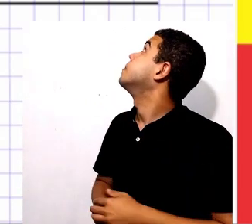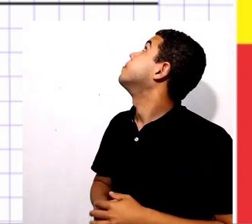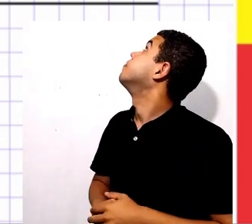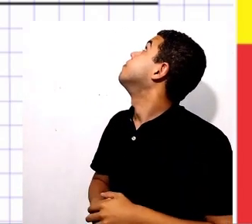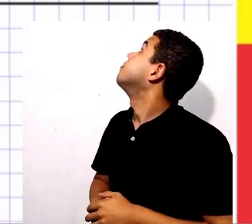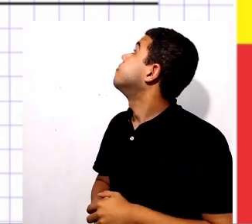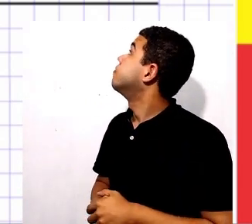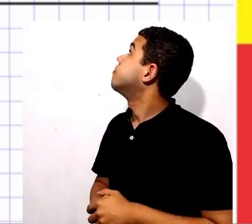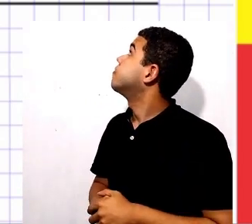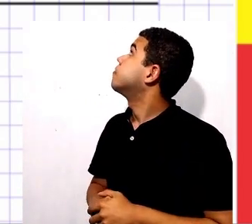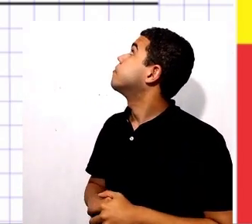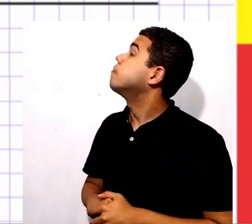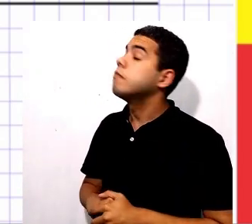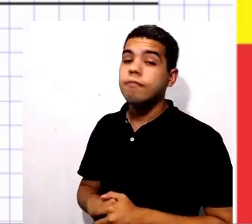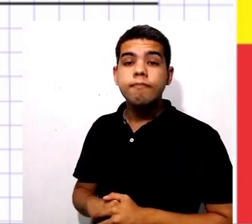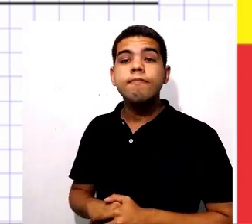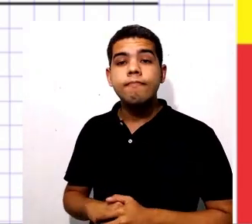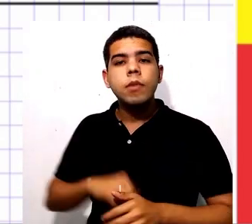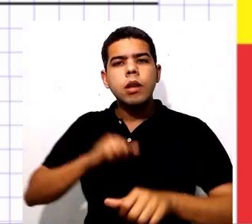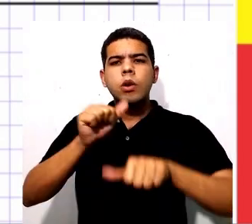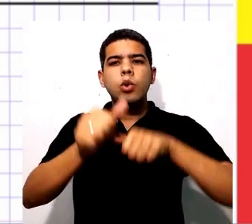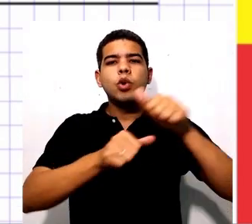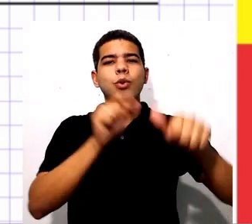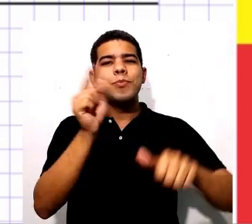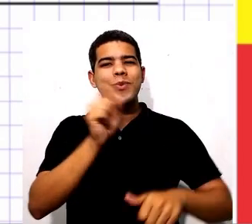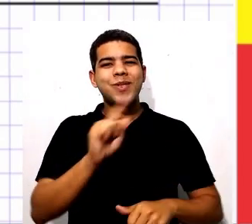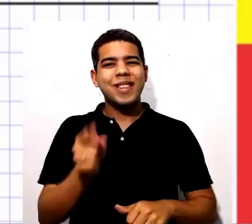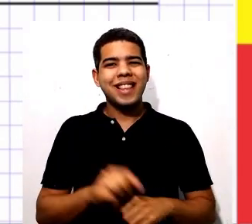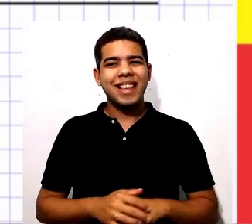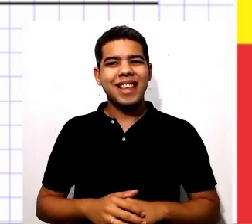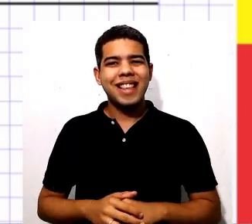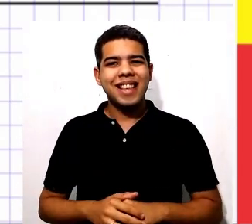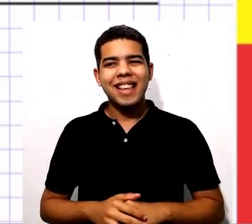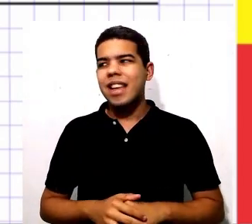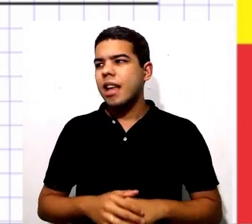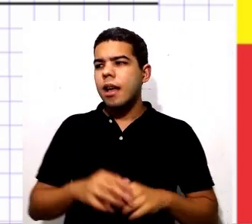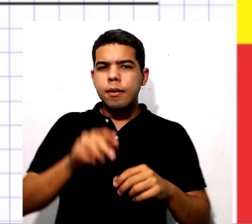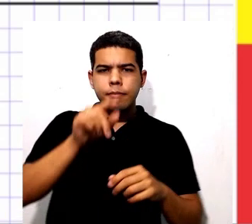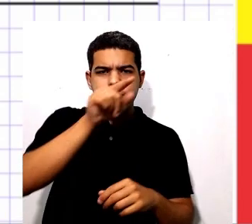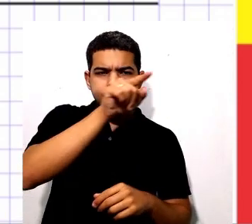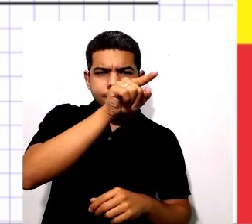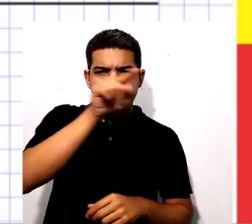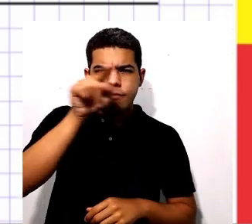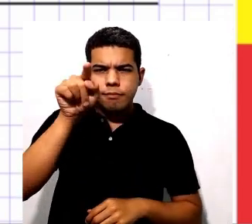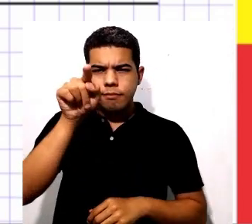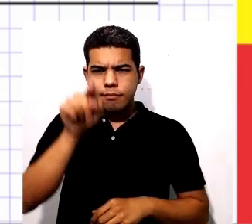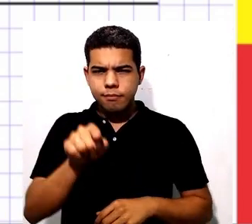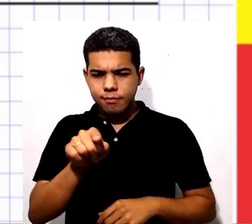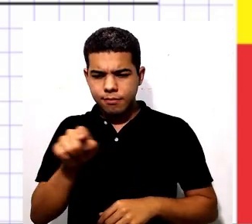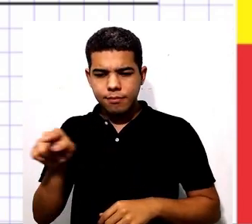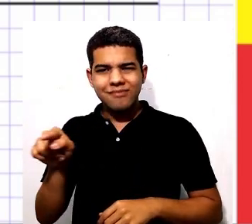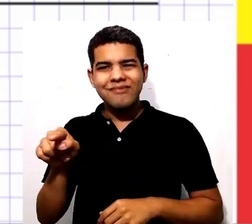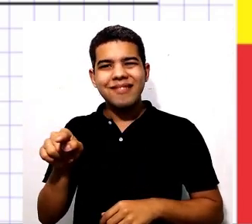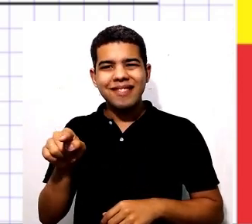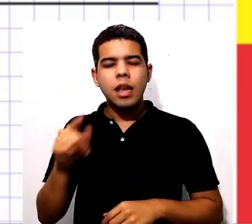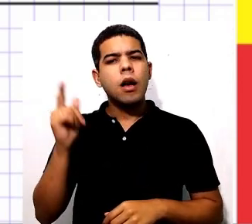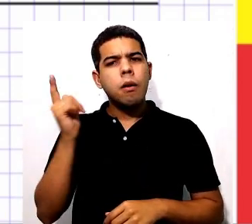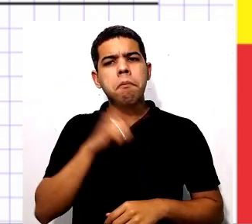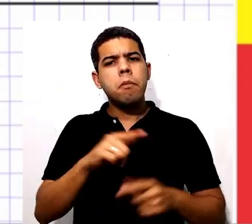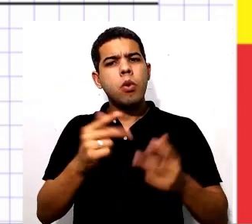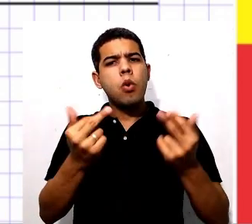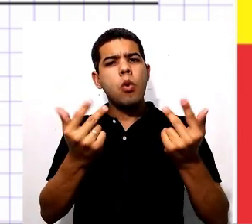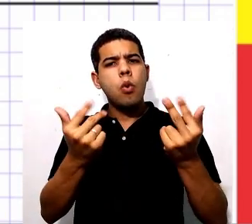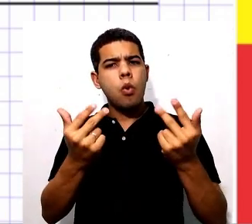Horizontal, vertical, horizontal. Não mudou, não alterou nada. Beleza? Agora, iremos entender